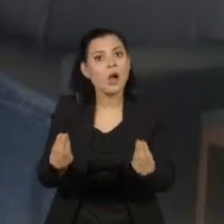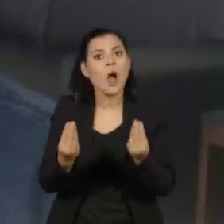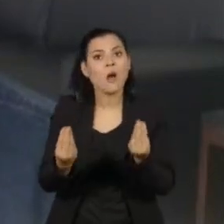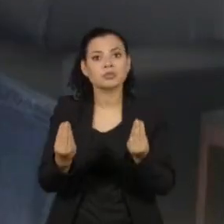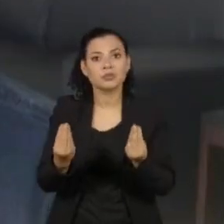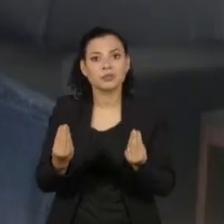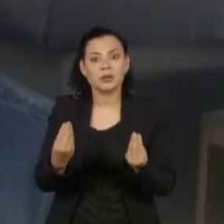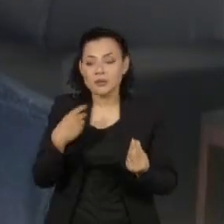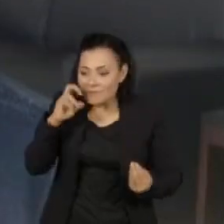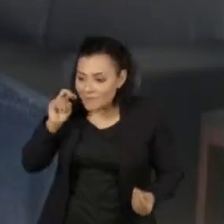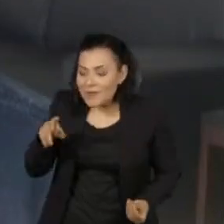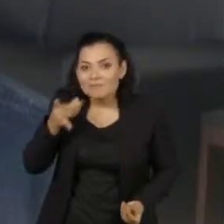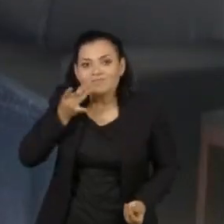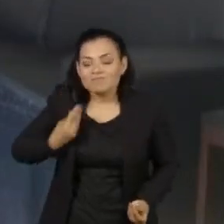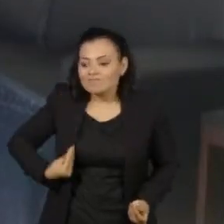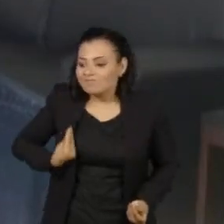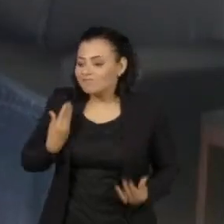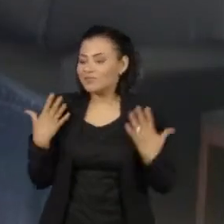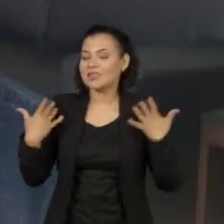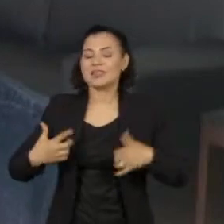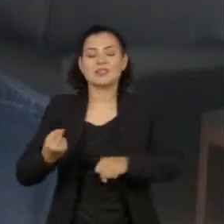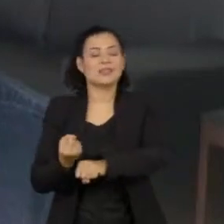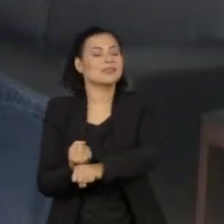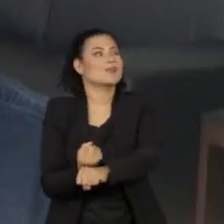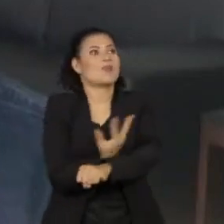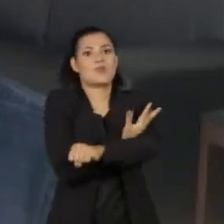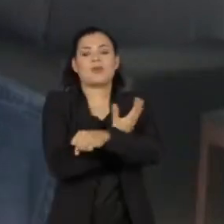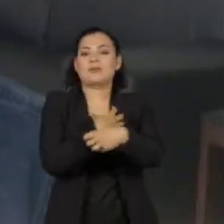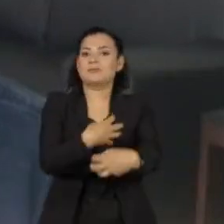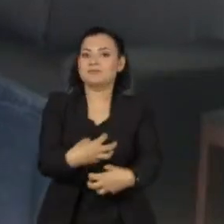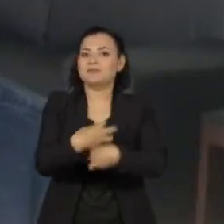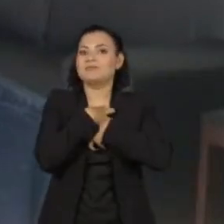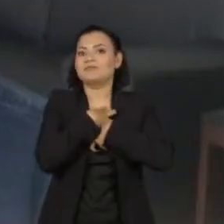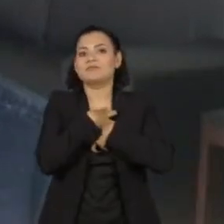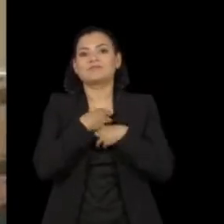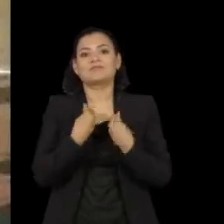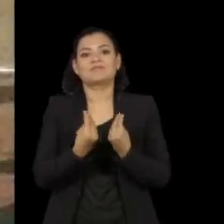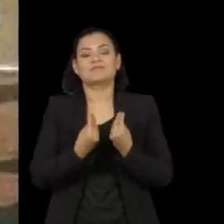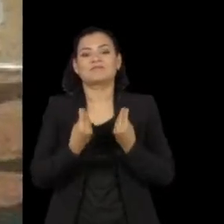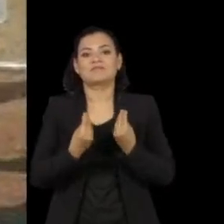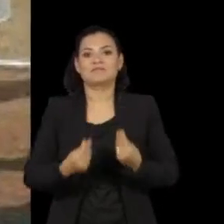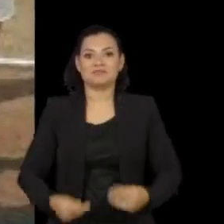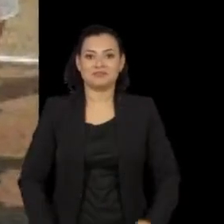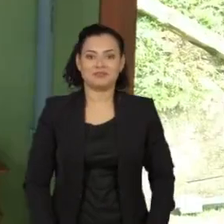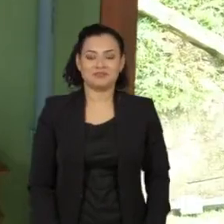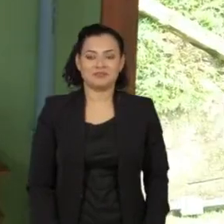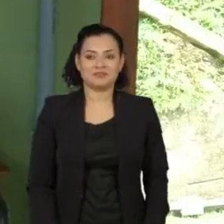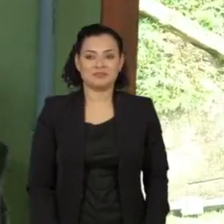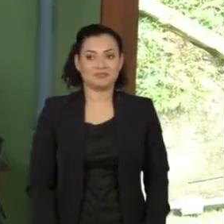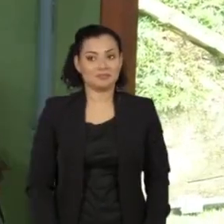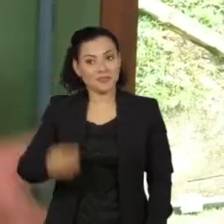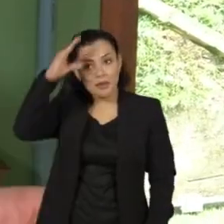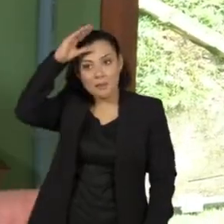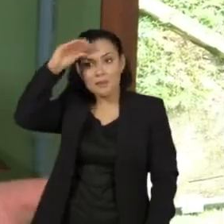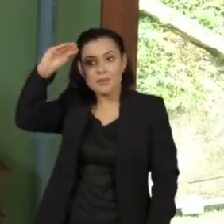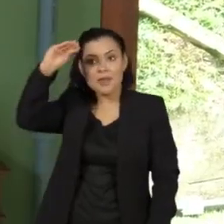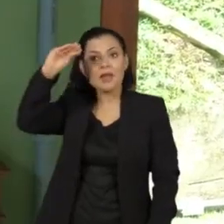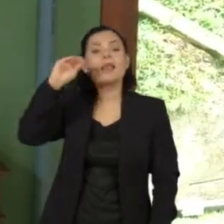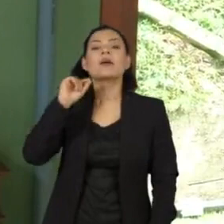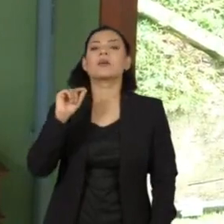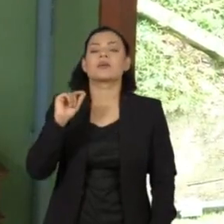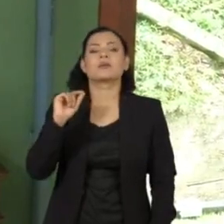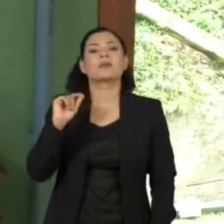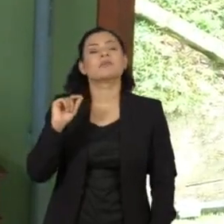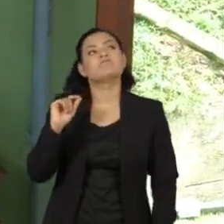Pelé sem viver um pouco esse sentimento, sem descobrir essa sensação. Pelé é